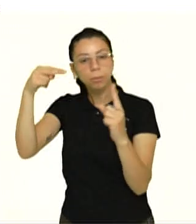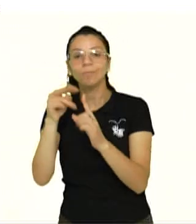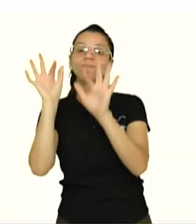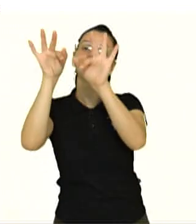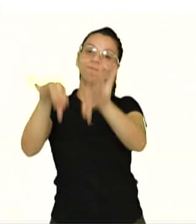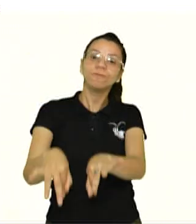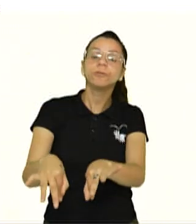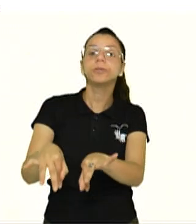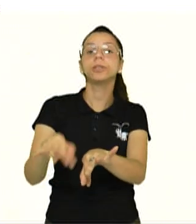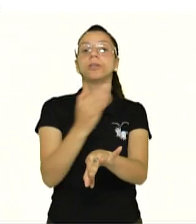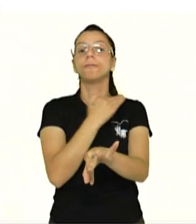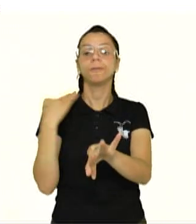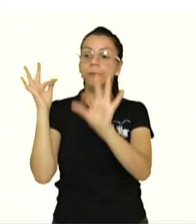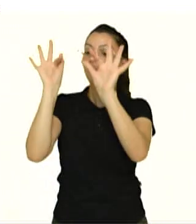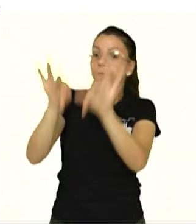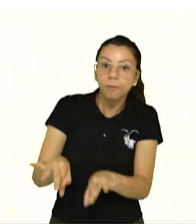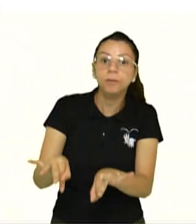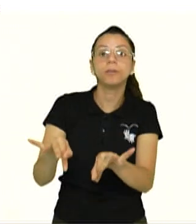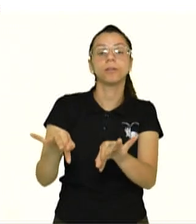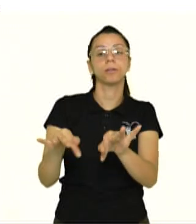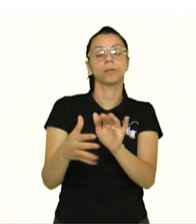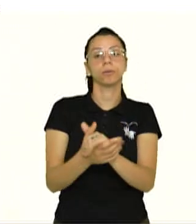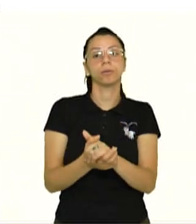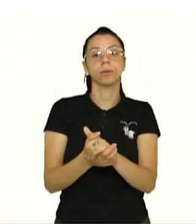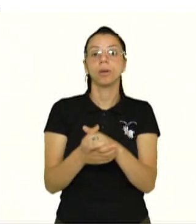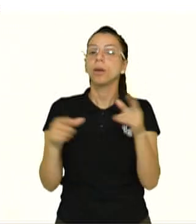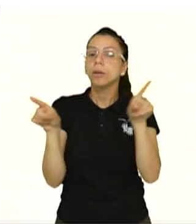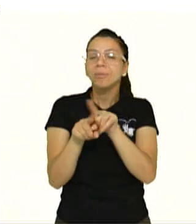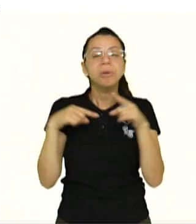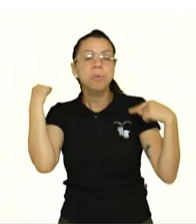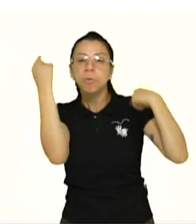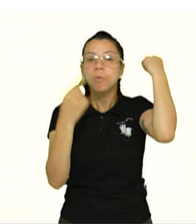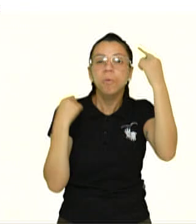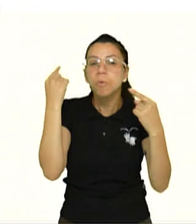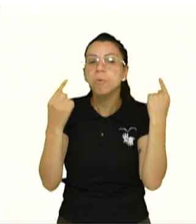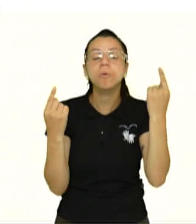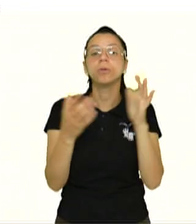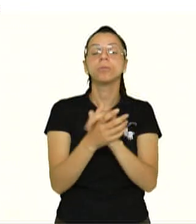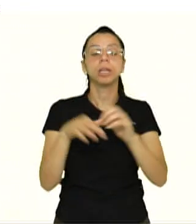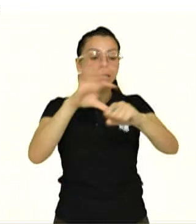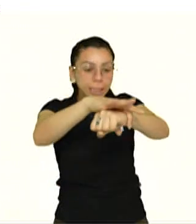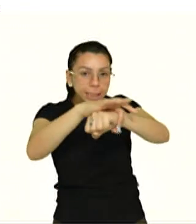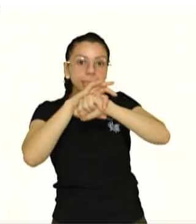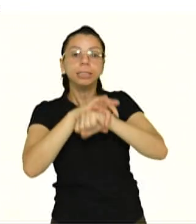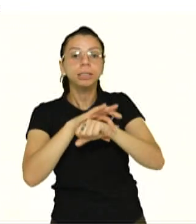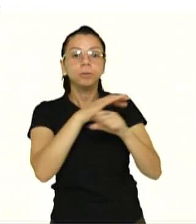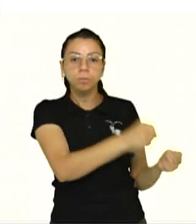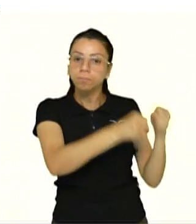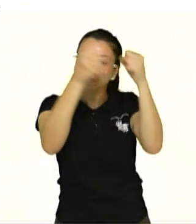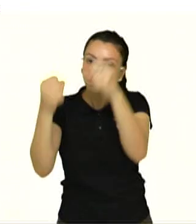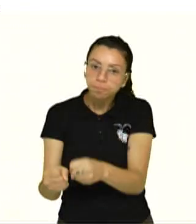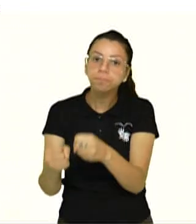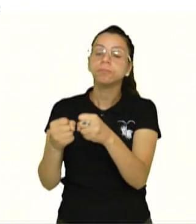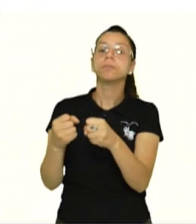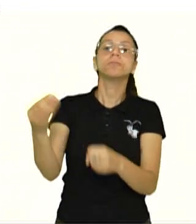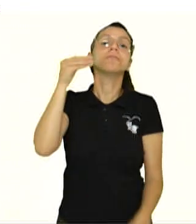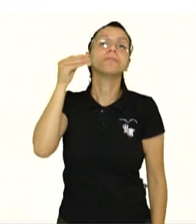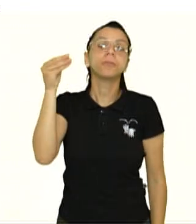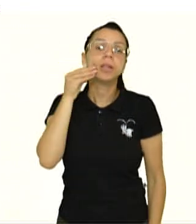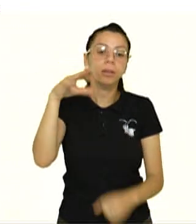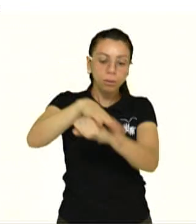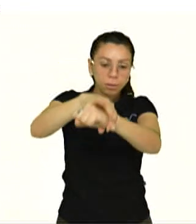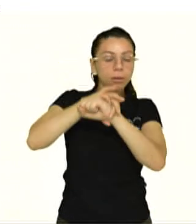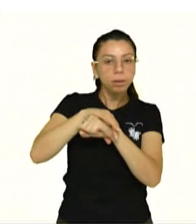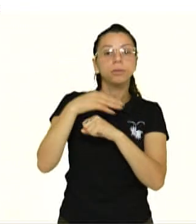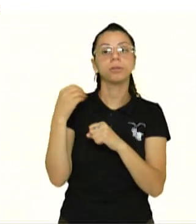finitude, essa visão do desamparo. E a loucura de Saturno, para ele garantir o seu poder, para ele tentar garantir o